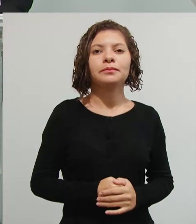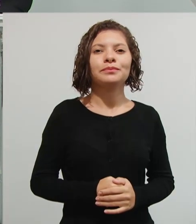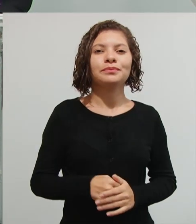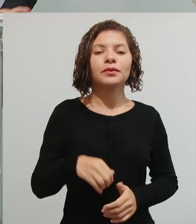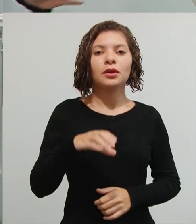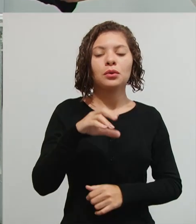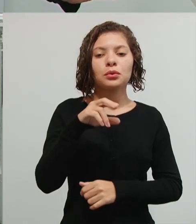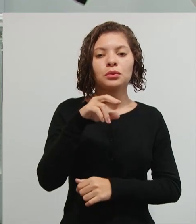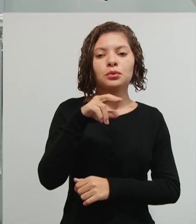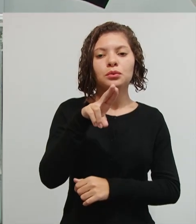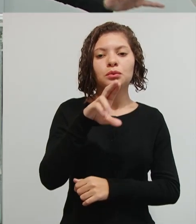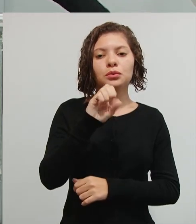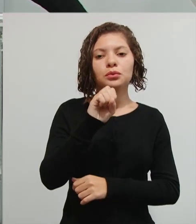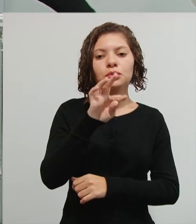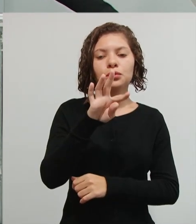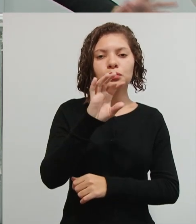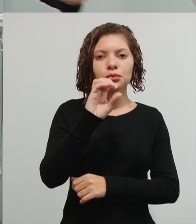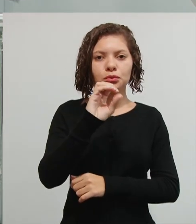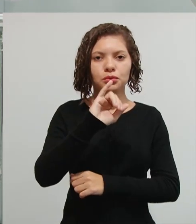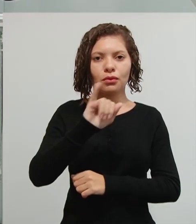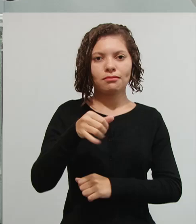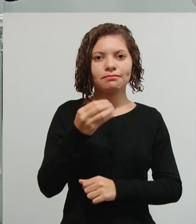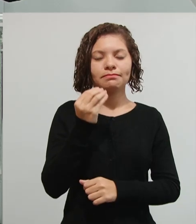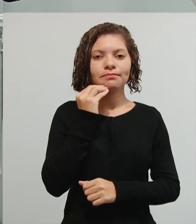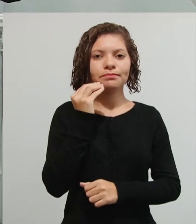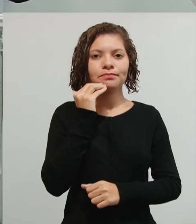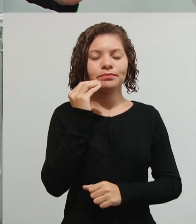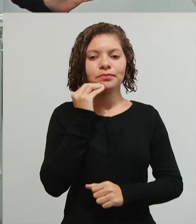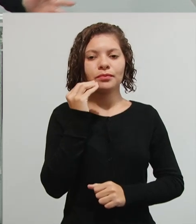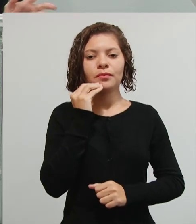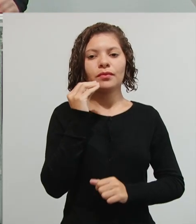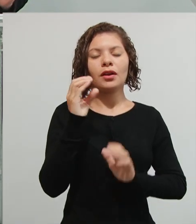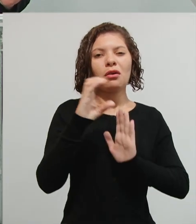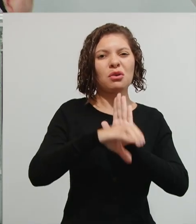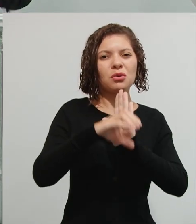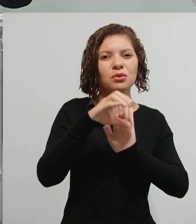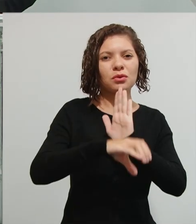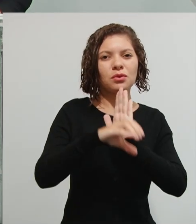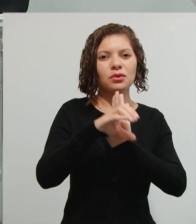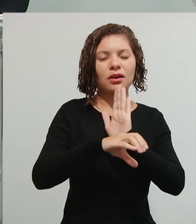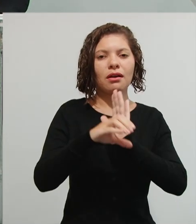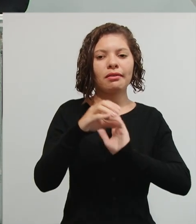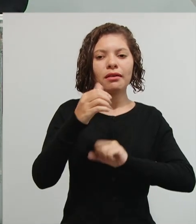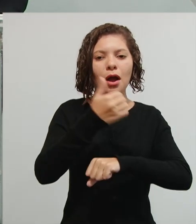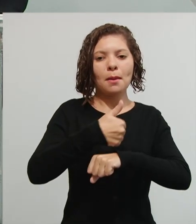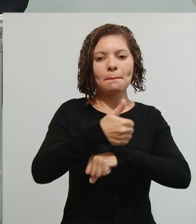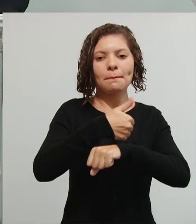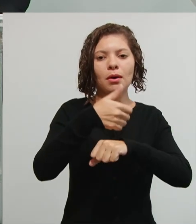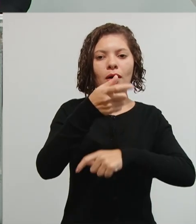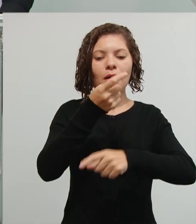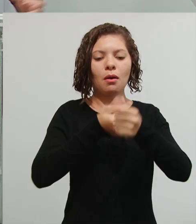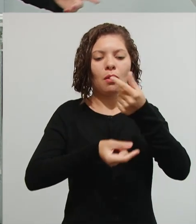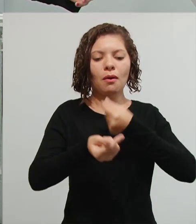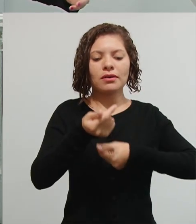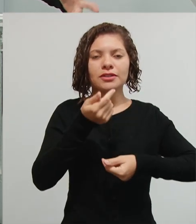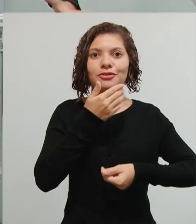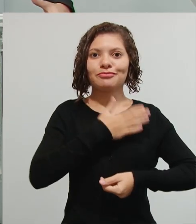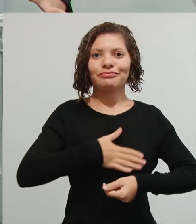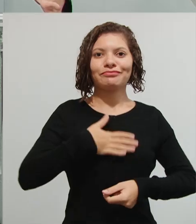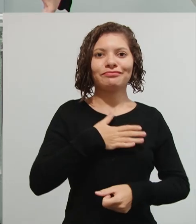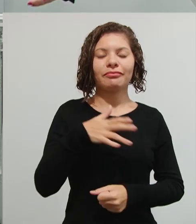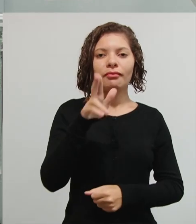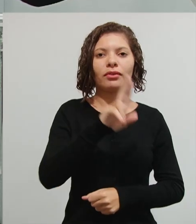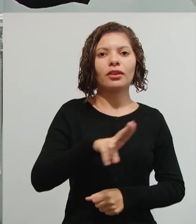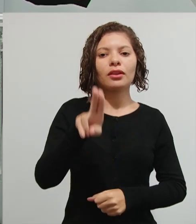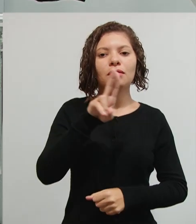Custo de oportunidade. Gente, esse é um conceito que os economistas adoram, que a gente usa muito para a nossa vida, tá? O custo de você fazer